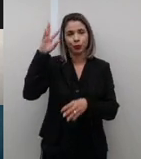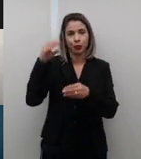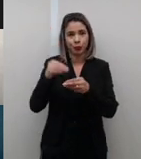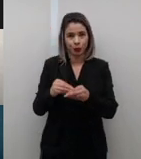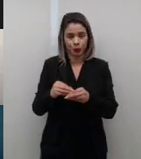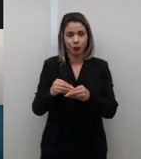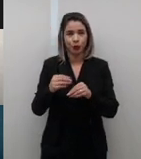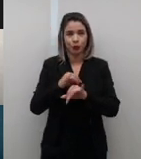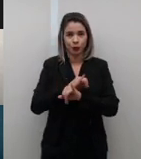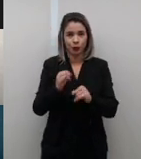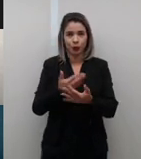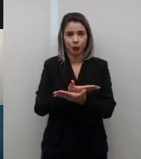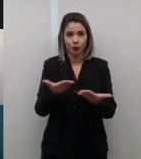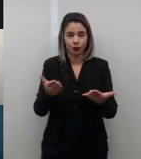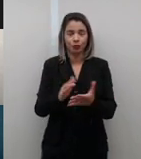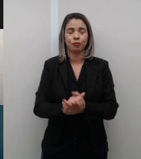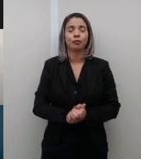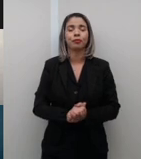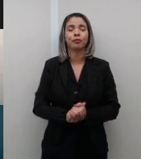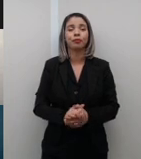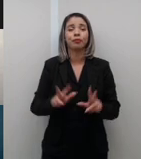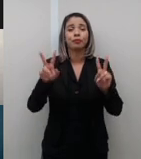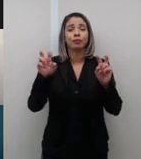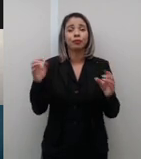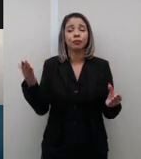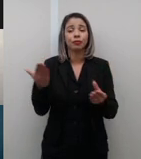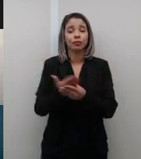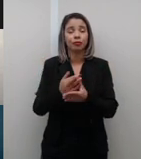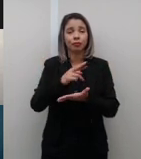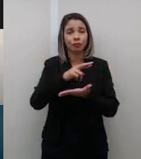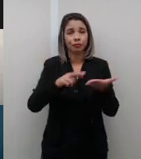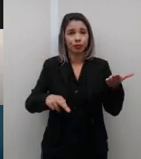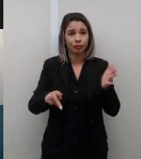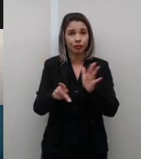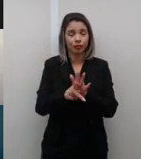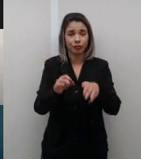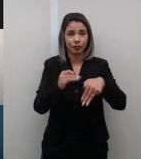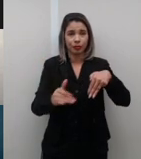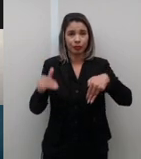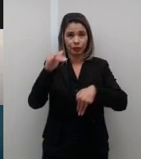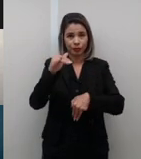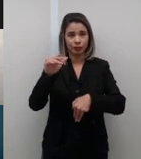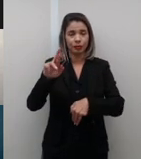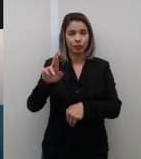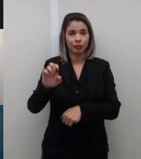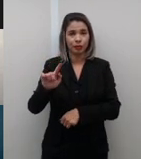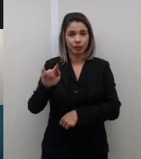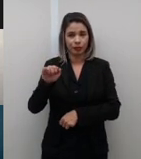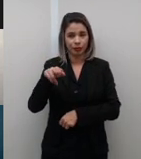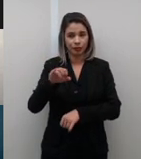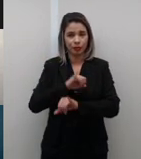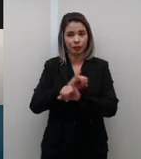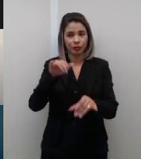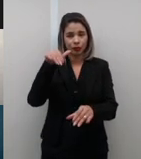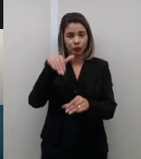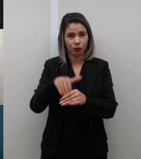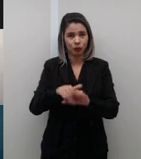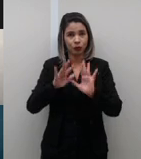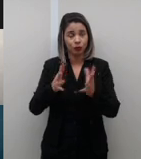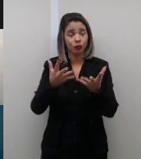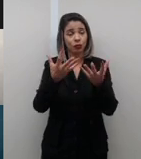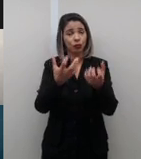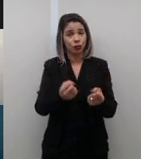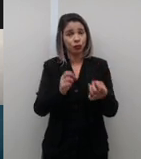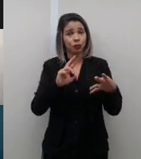ele. Trata-se de processo da relatoria da eminente ministra Regina Helena, que proferiu o voto dando provimento ao recurso